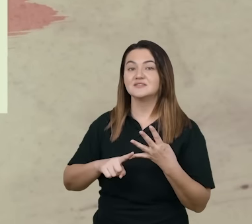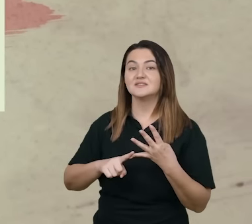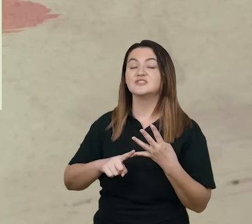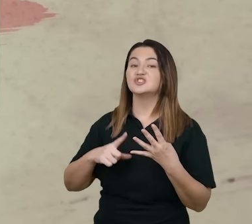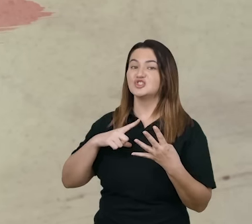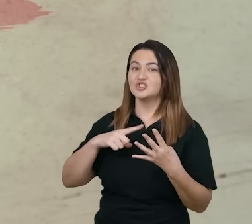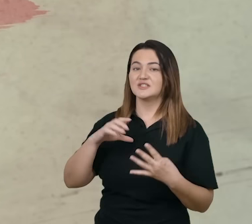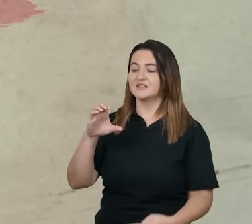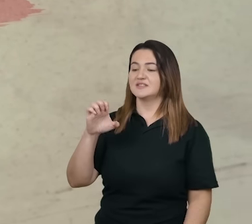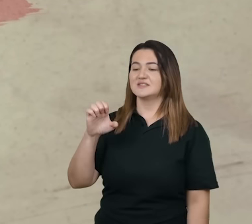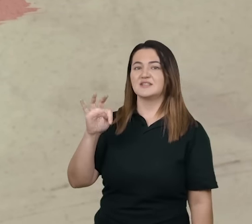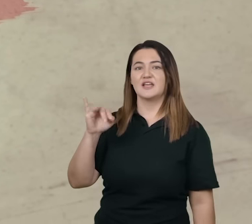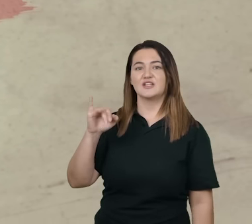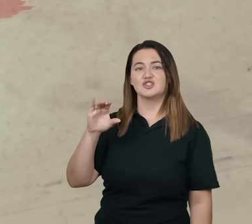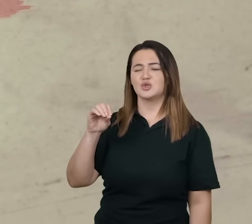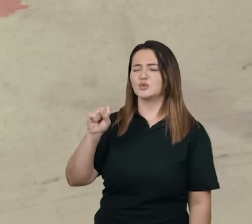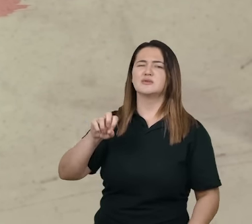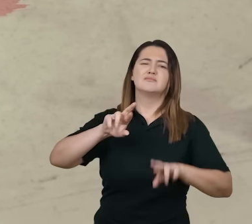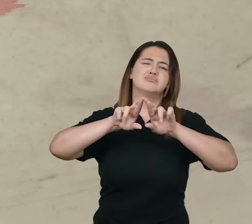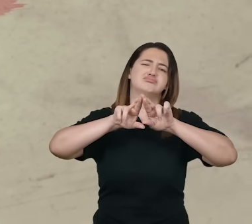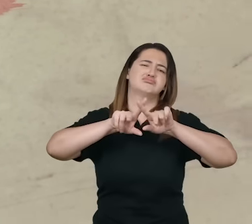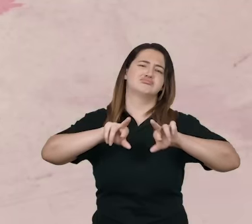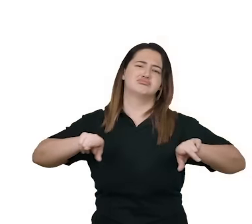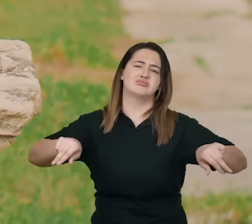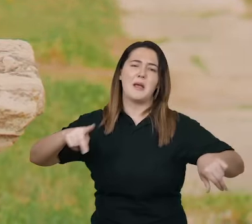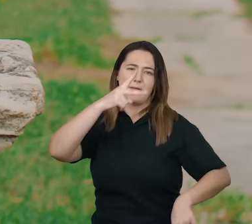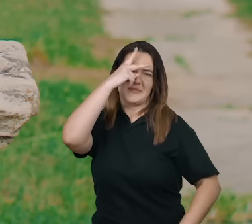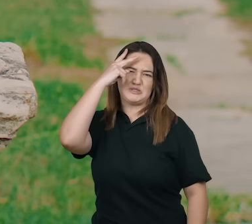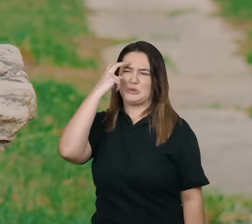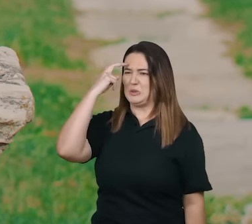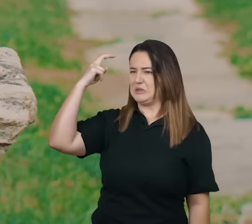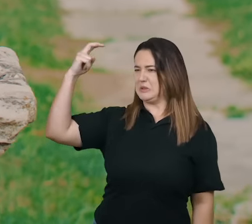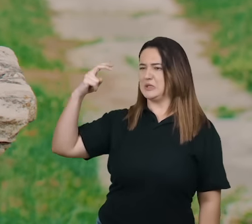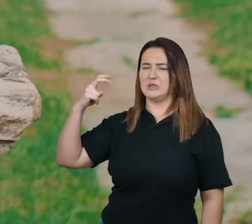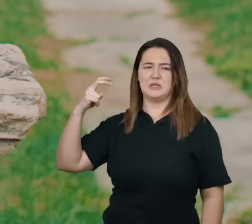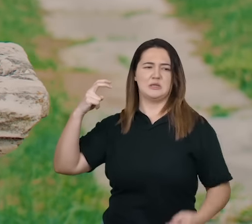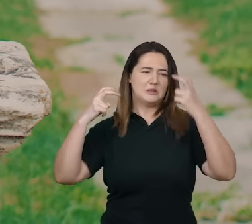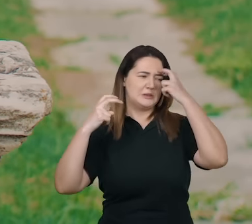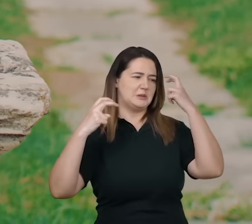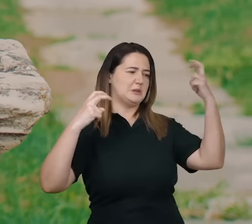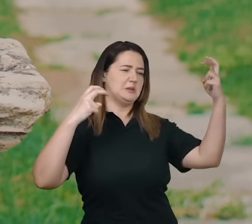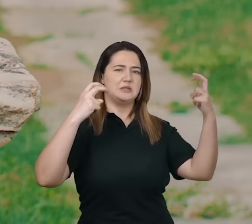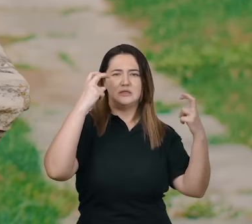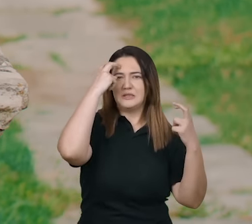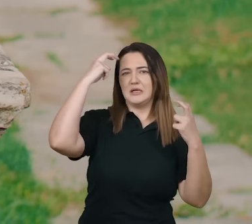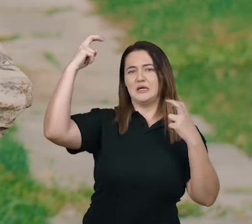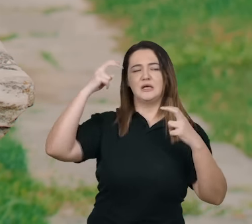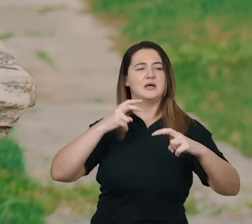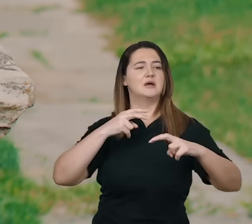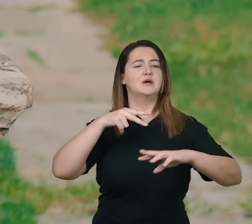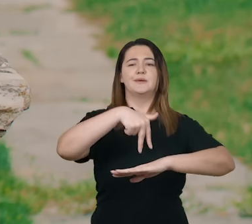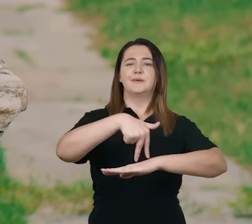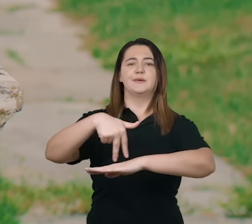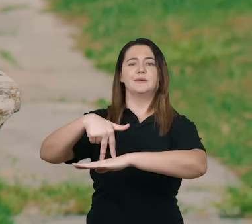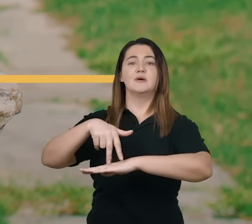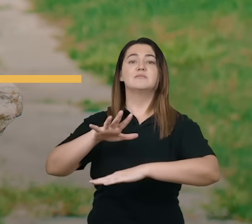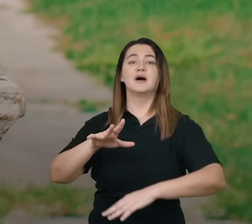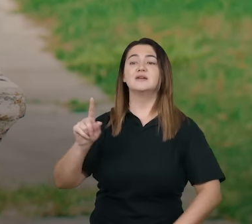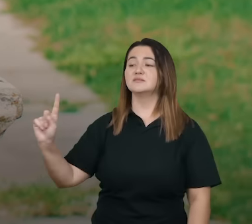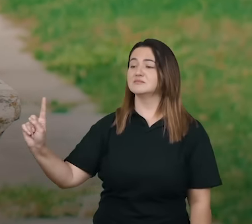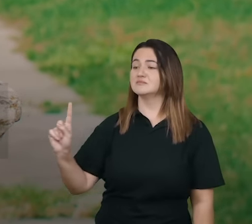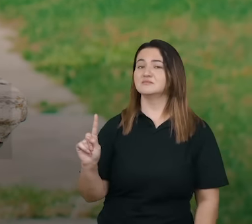céticos, havia tantos outros que estavam inundando essa terra do seu conhecimento humano. E chega Paulo